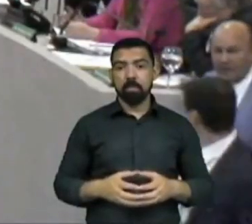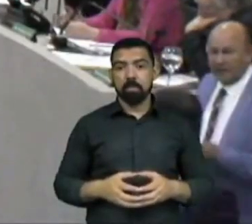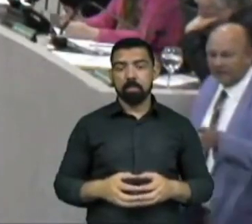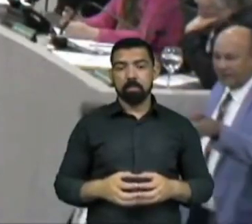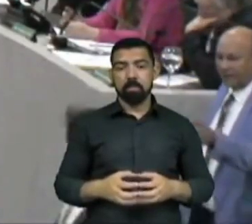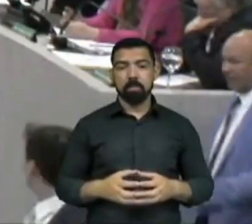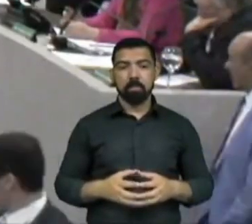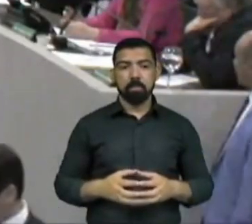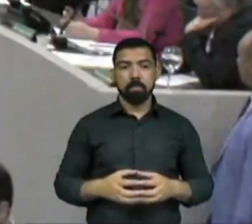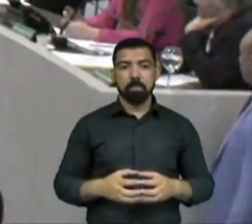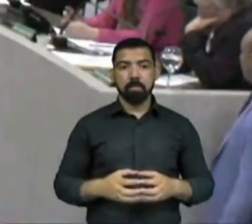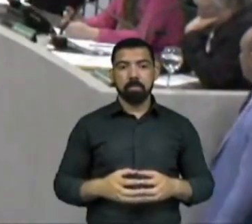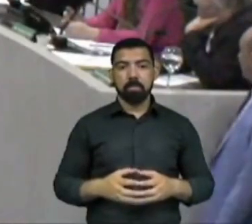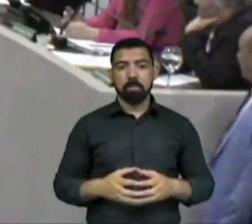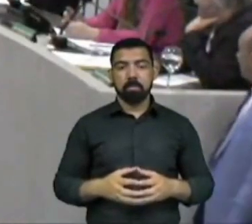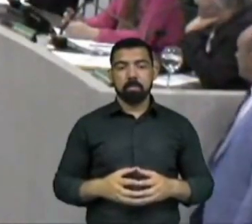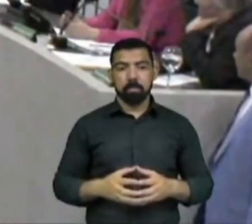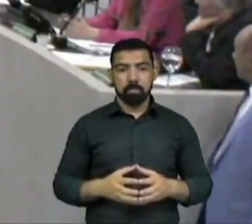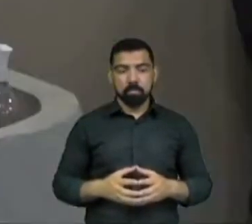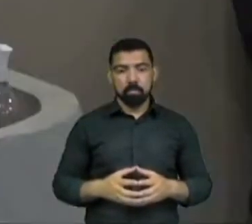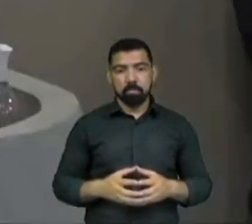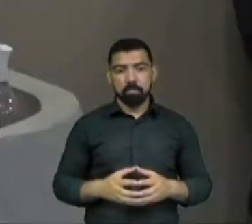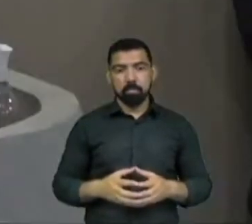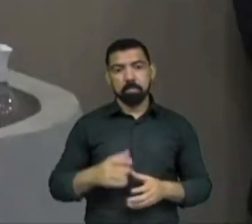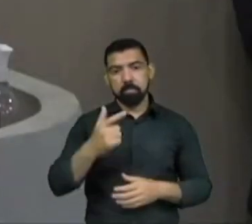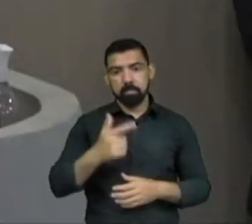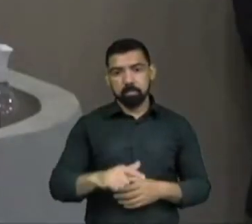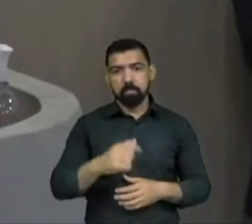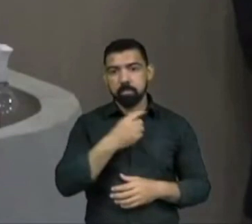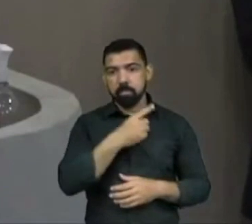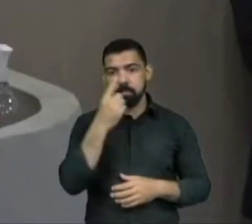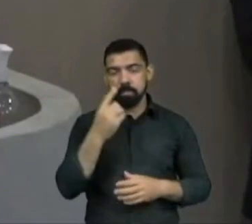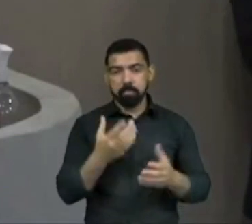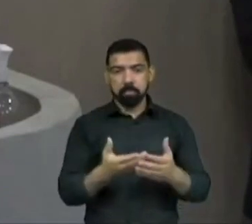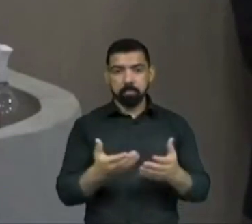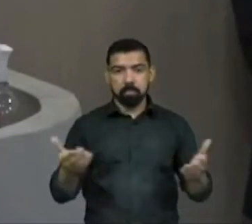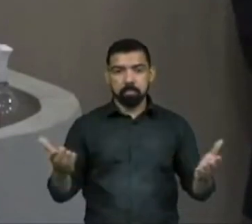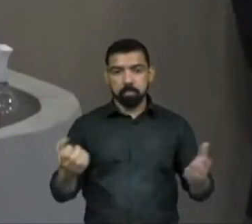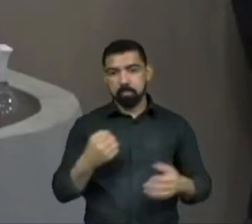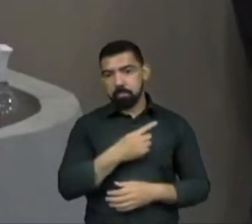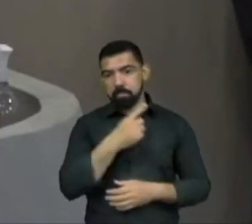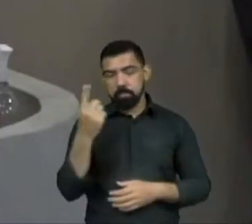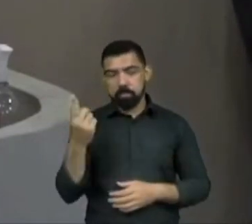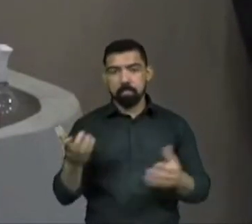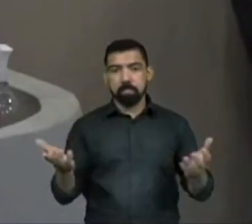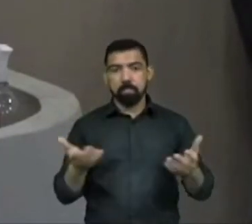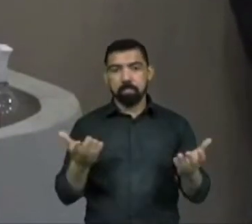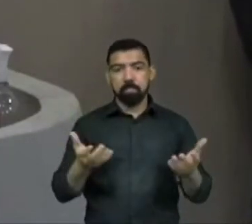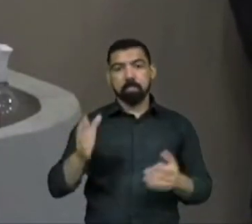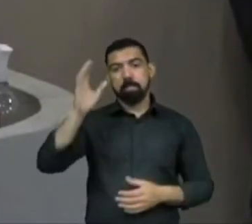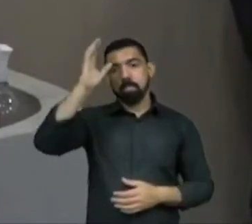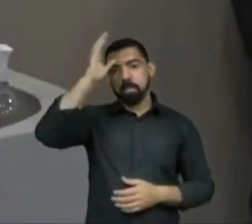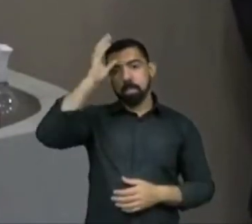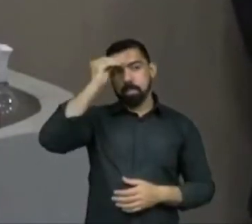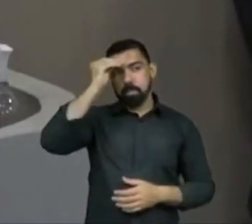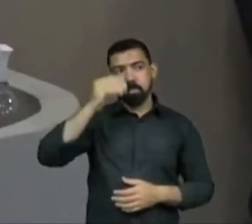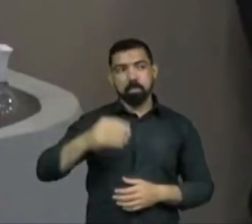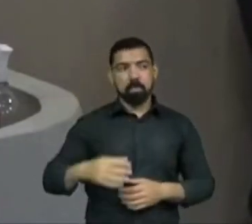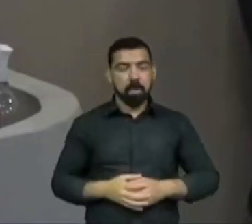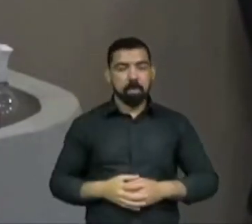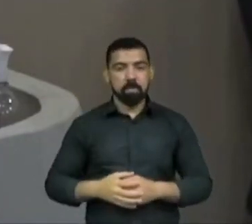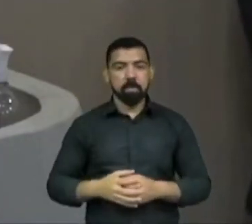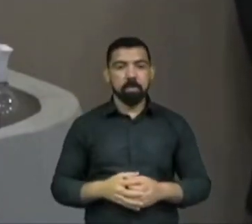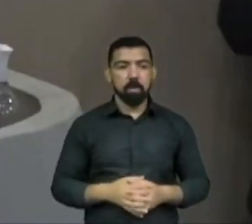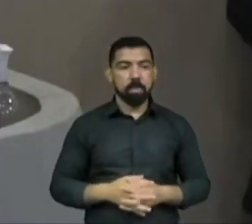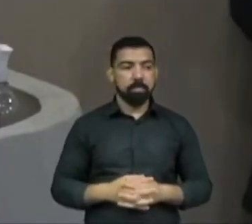Obrigado, presidente. Mais uma vez, um bom dia. Um bom dia agora respirando. Mas, como